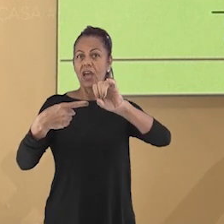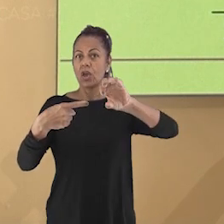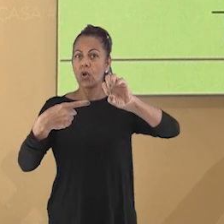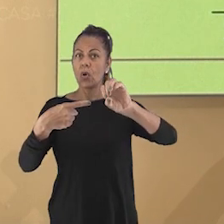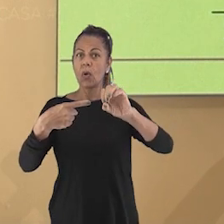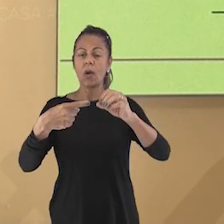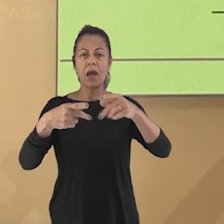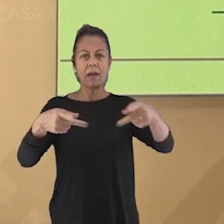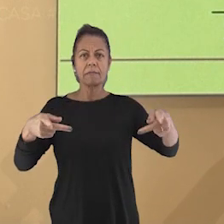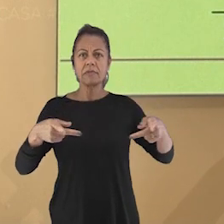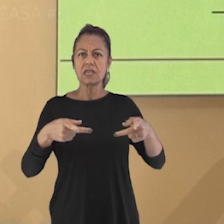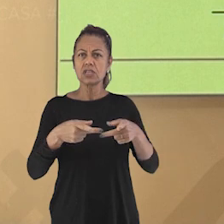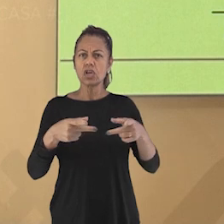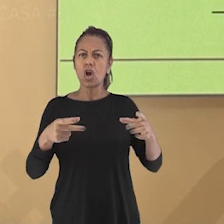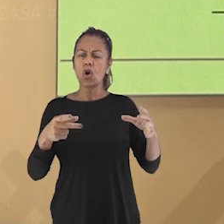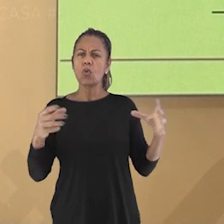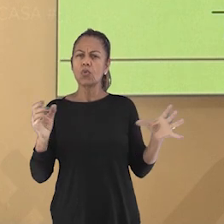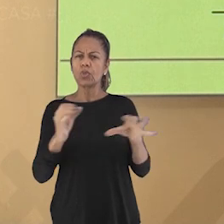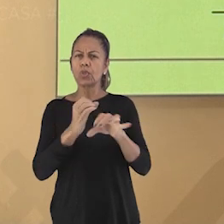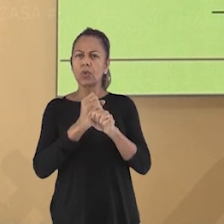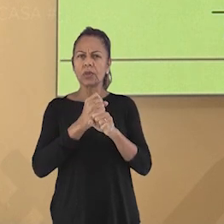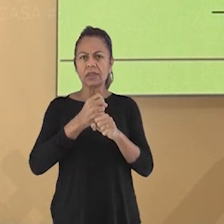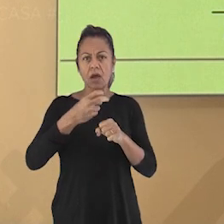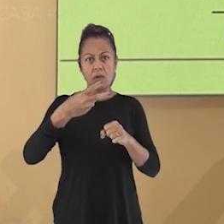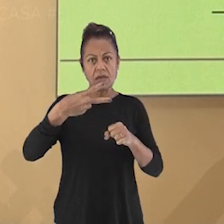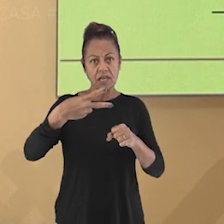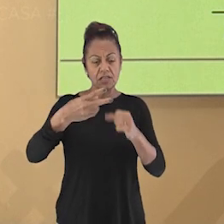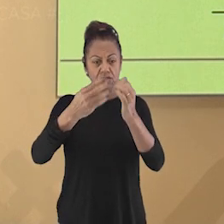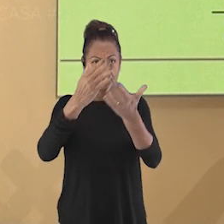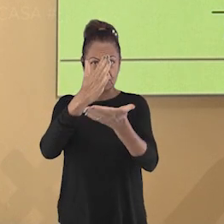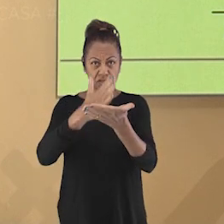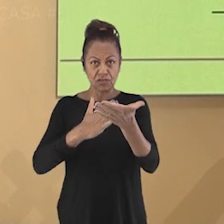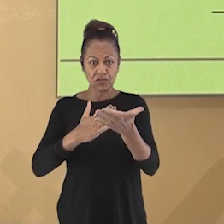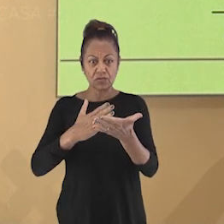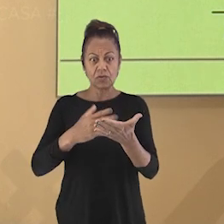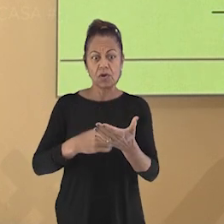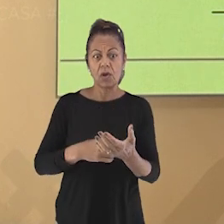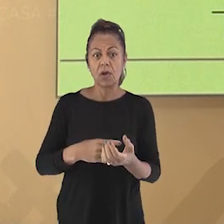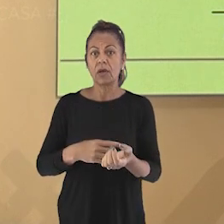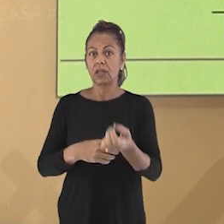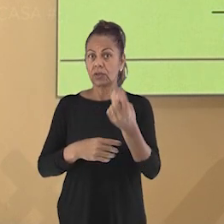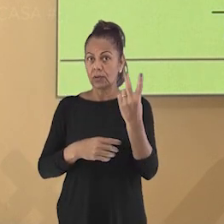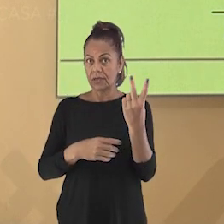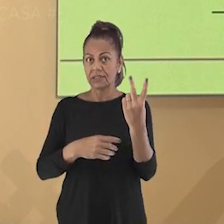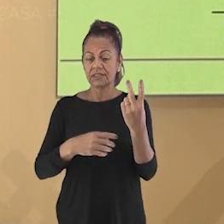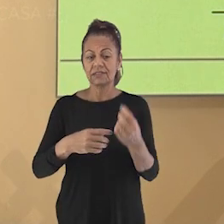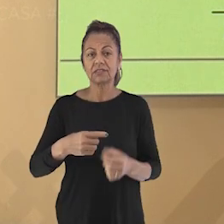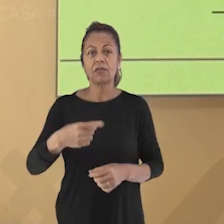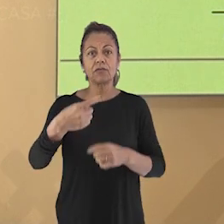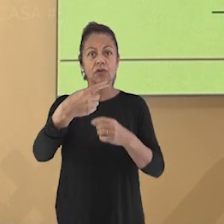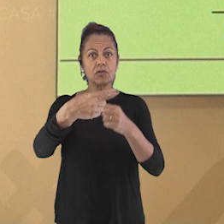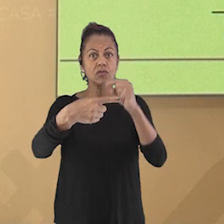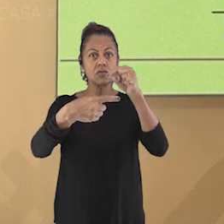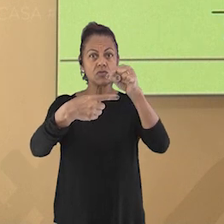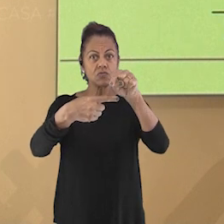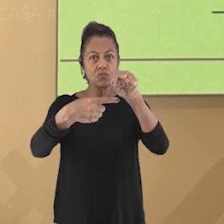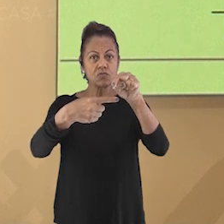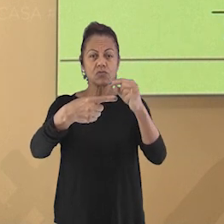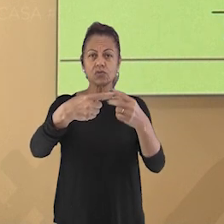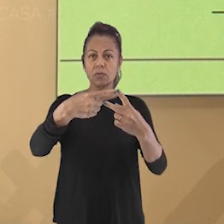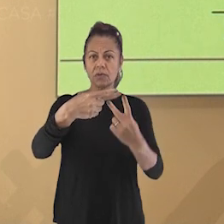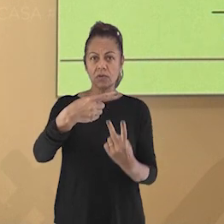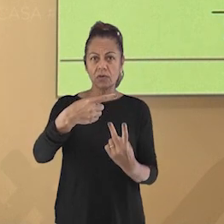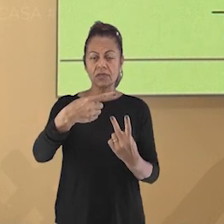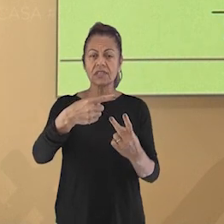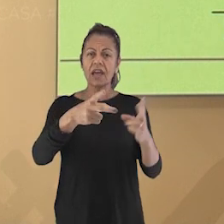em 2 pedaços. E aí nós escrevemos 1 sobre 2, certo? Podemos perceber que Caio